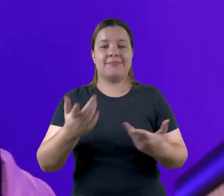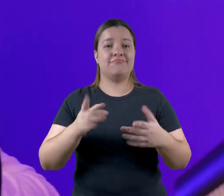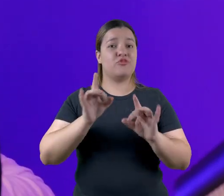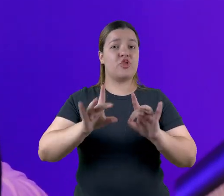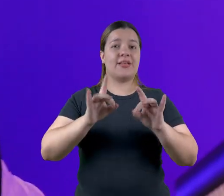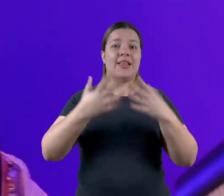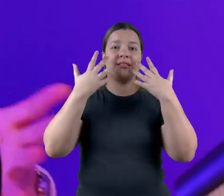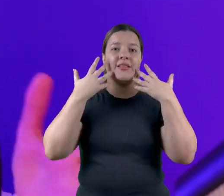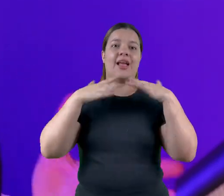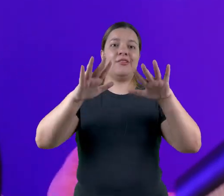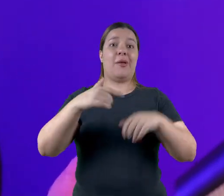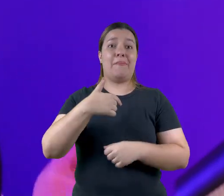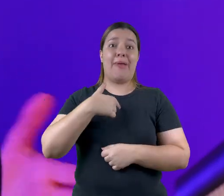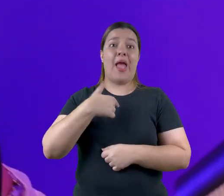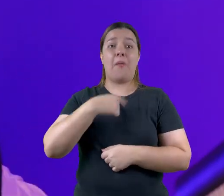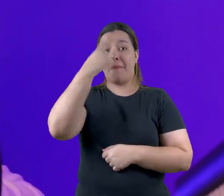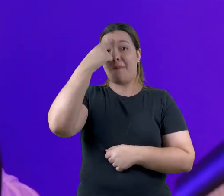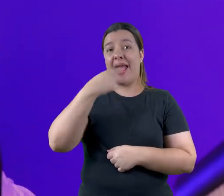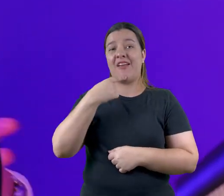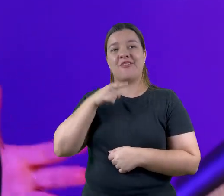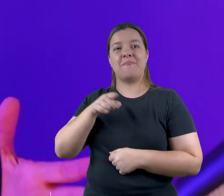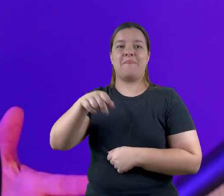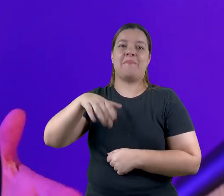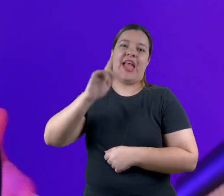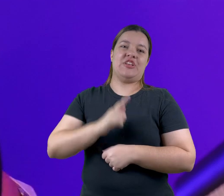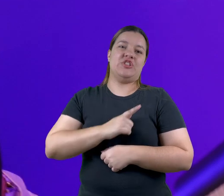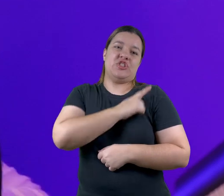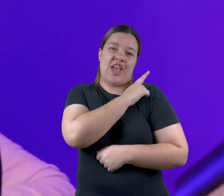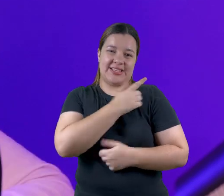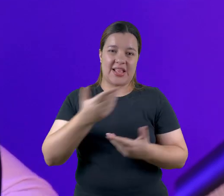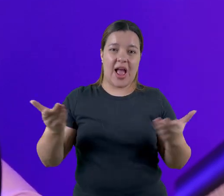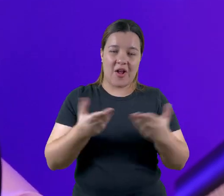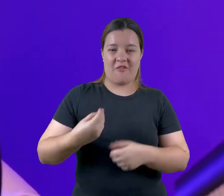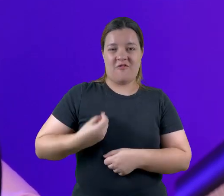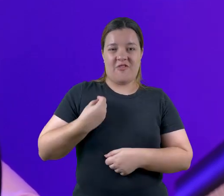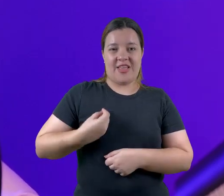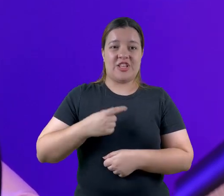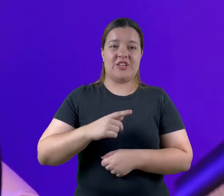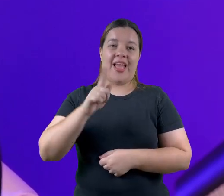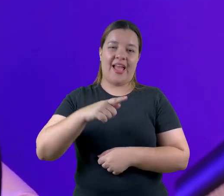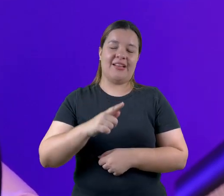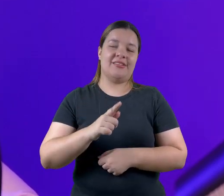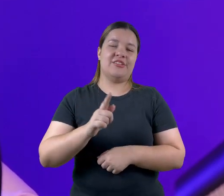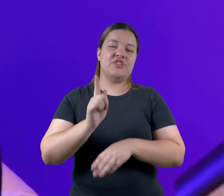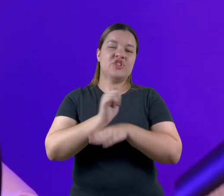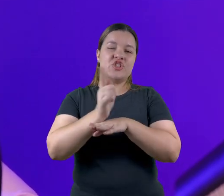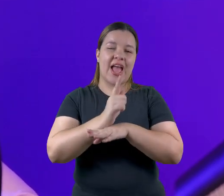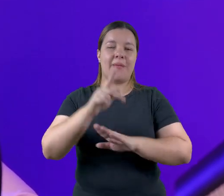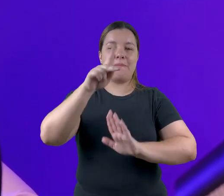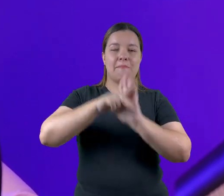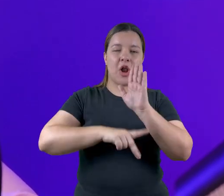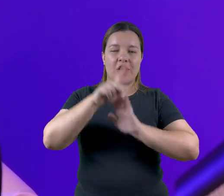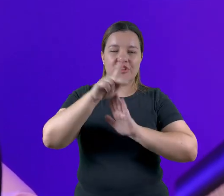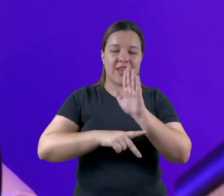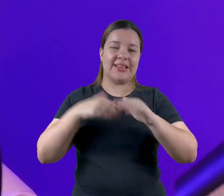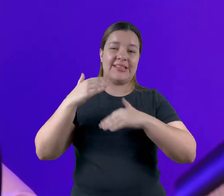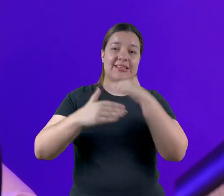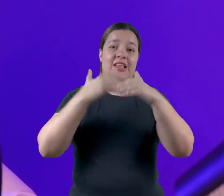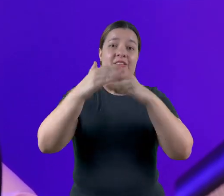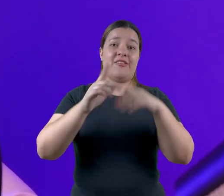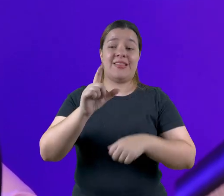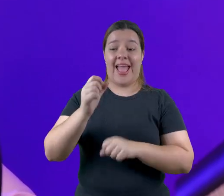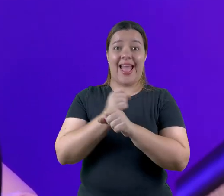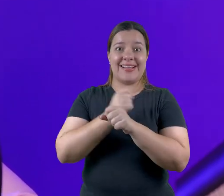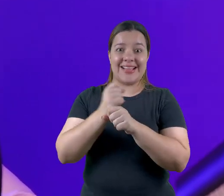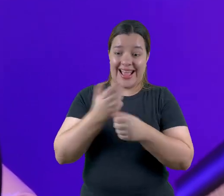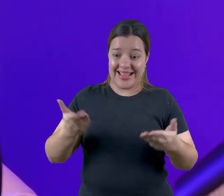então a coisa naturalmente virou para mim pra área de gestão né que é agora que eu estou como gerente de projetos e desenvolvimento